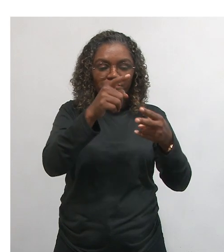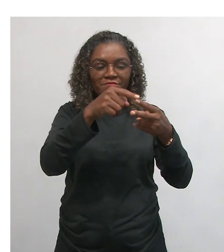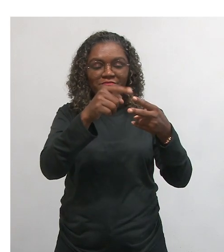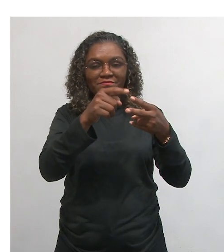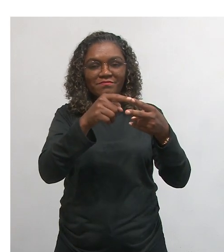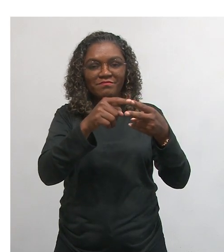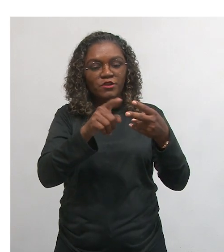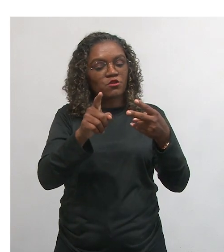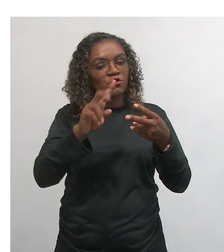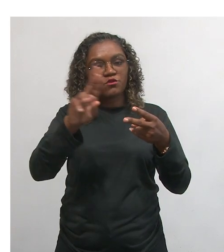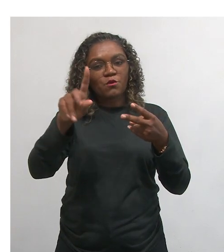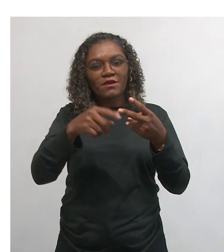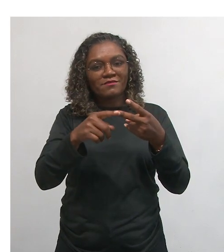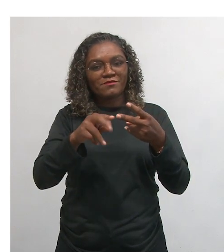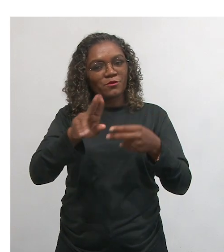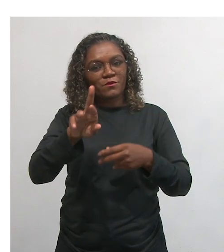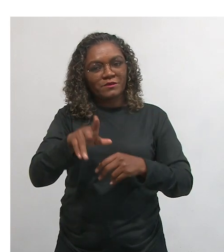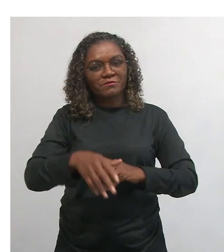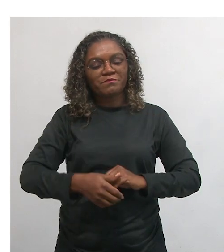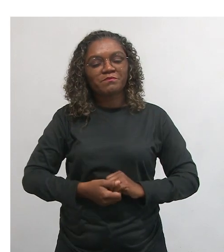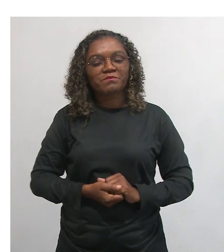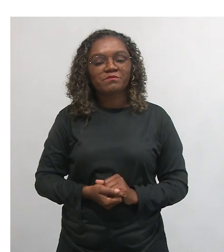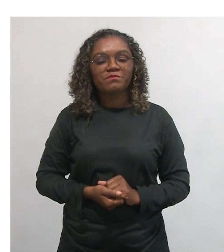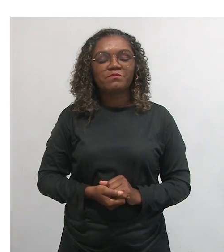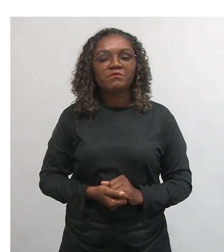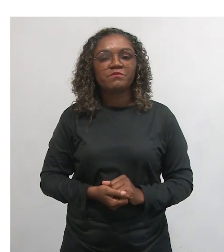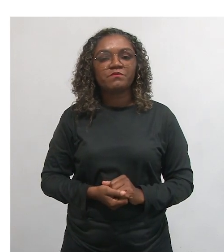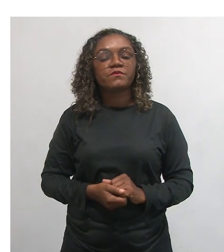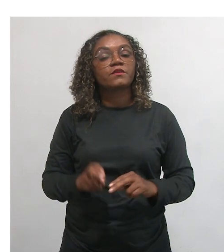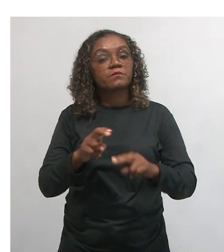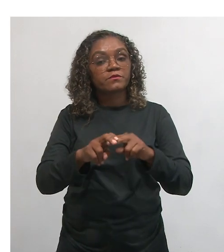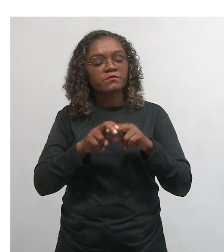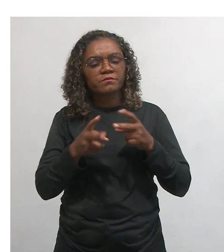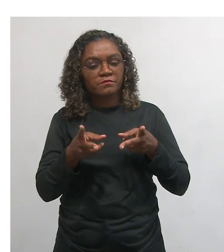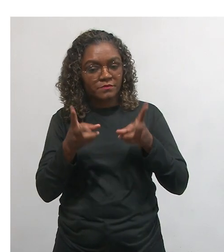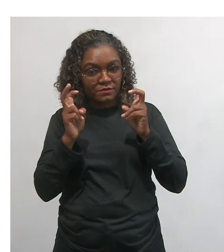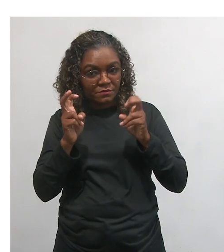formas, nas essências, e não nas aparências. Então, nós